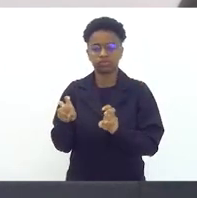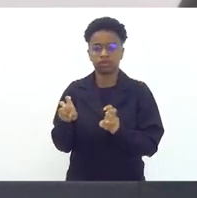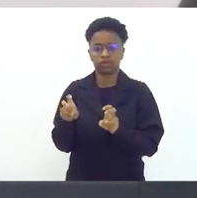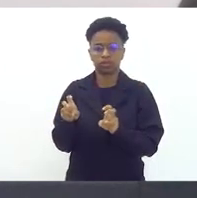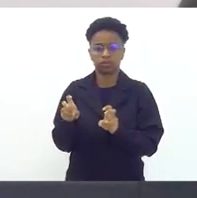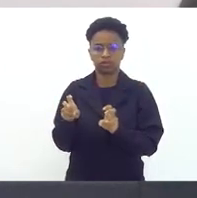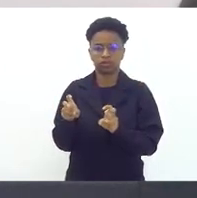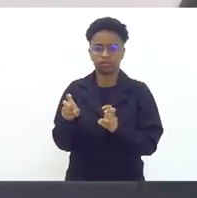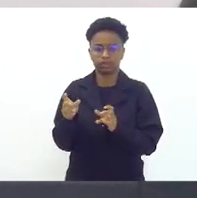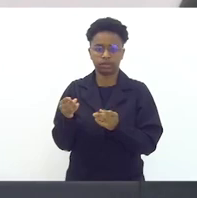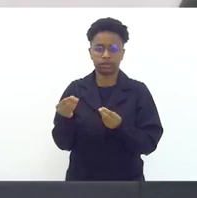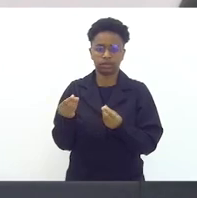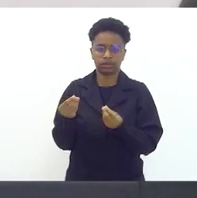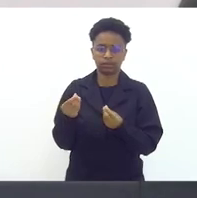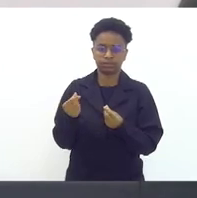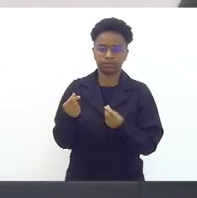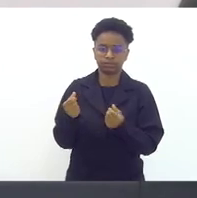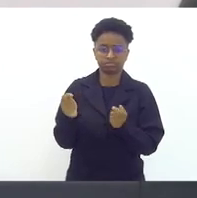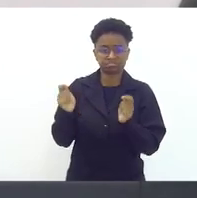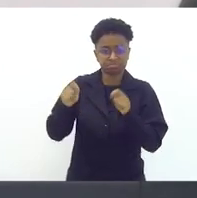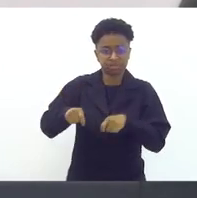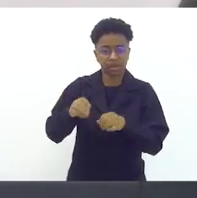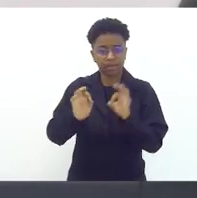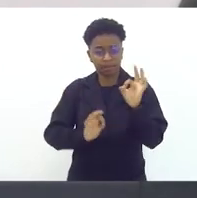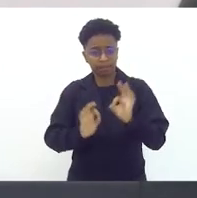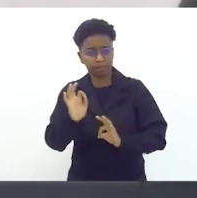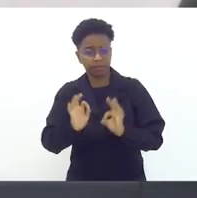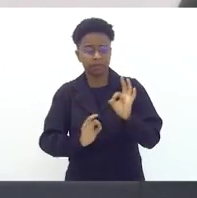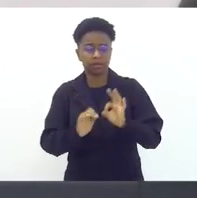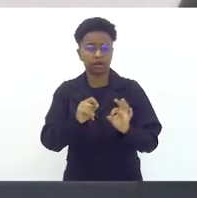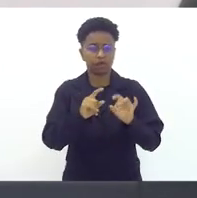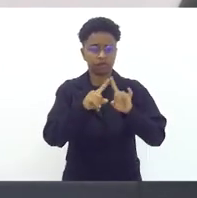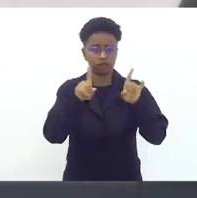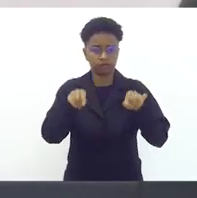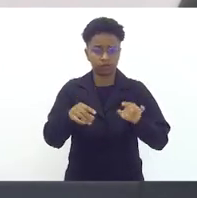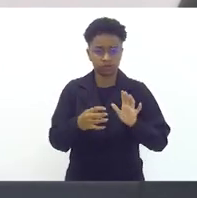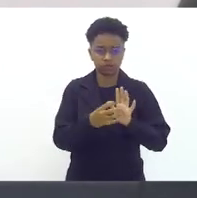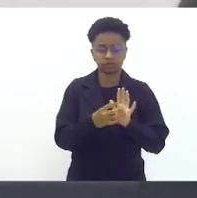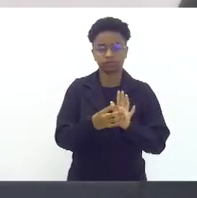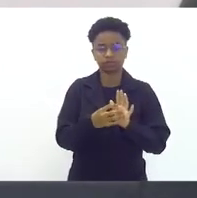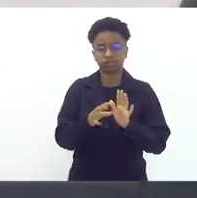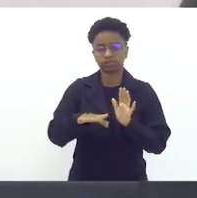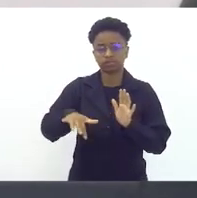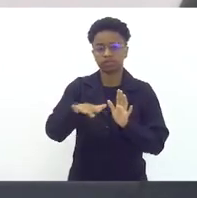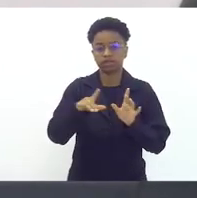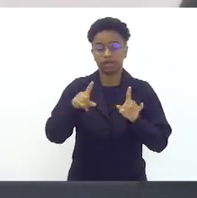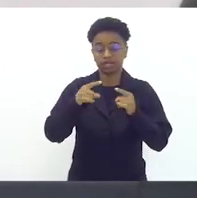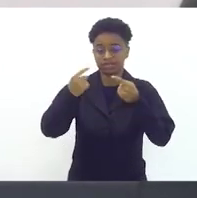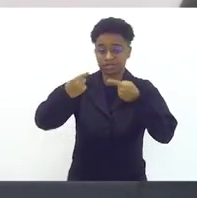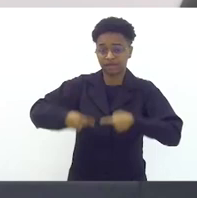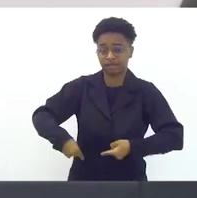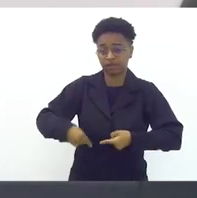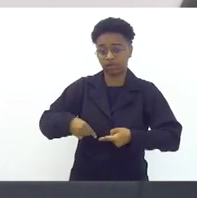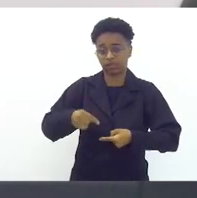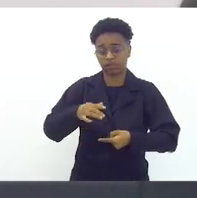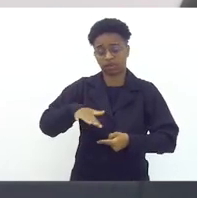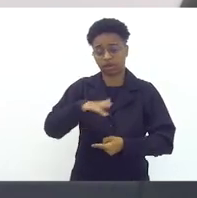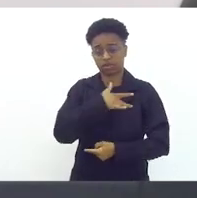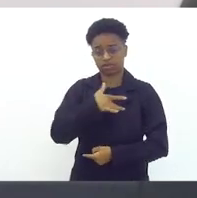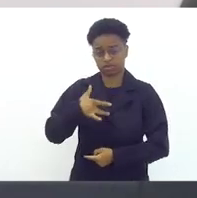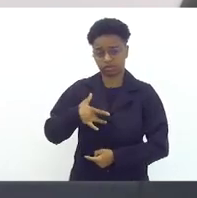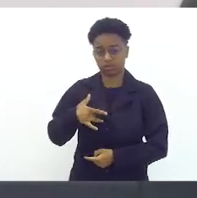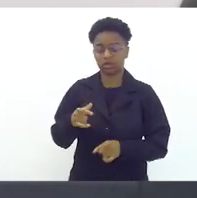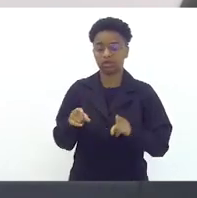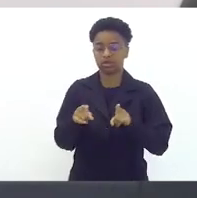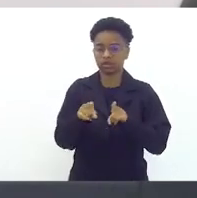poder preparar os servidores, né, para os desafios de atuar na área da saúde. E